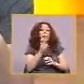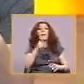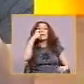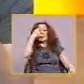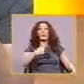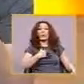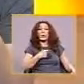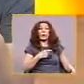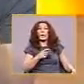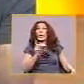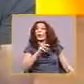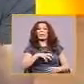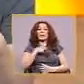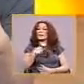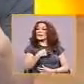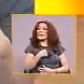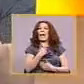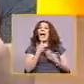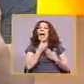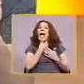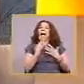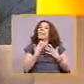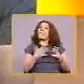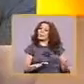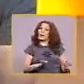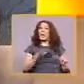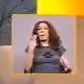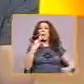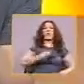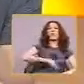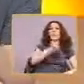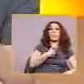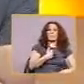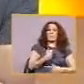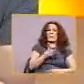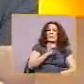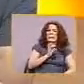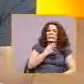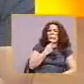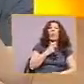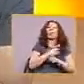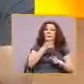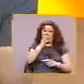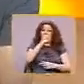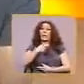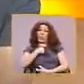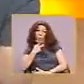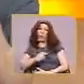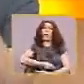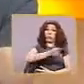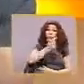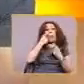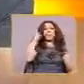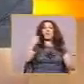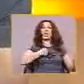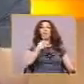pessoas não se sentem sequer à vontade para poderem, por exemplo, apresentar uma queixa. Porque, mais uma vez, isso implica revelar publicamente